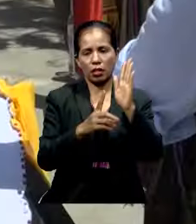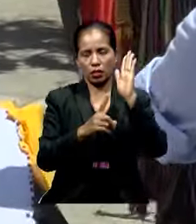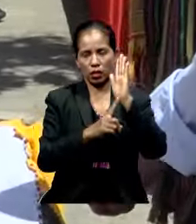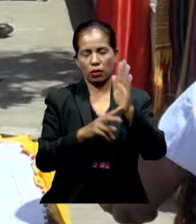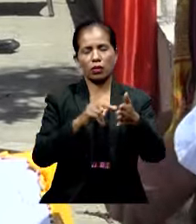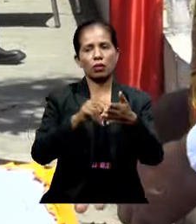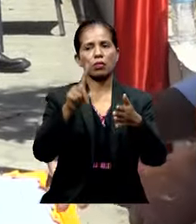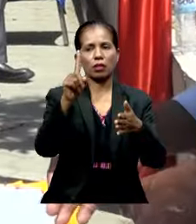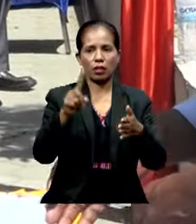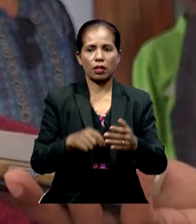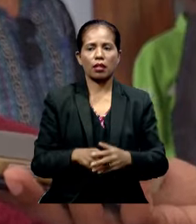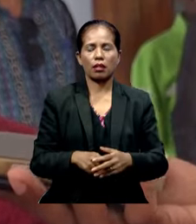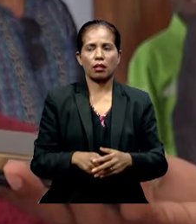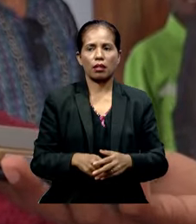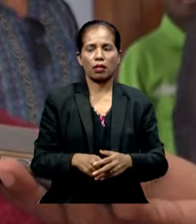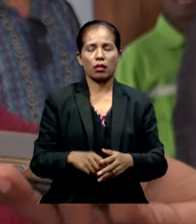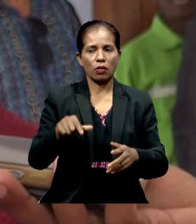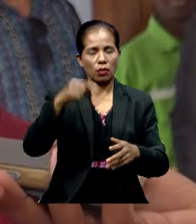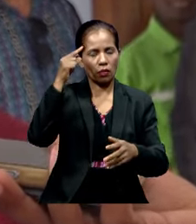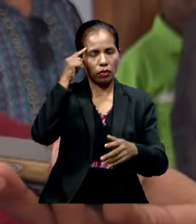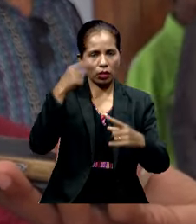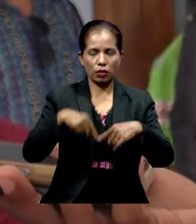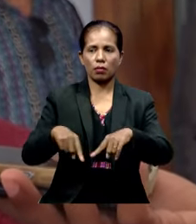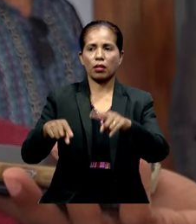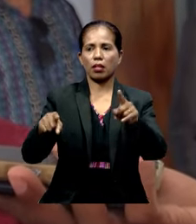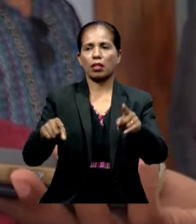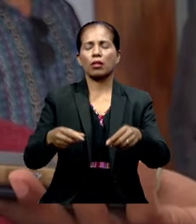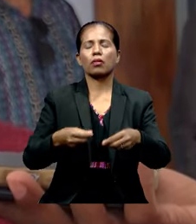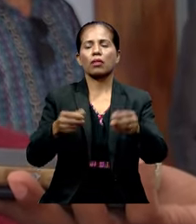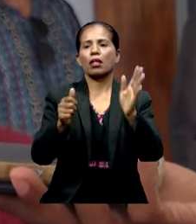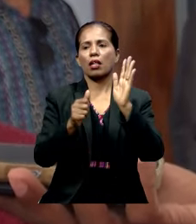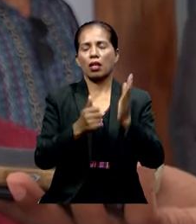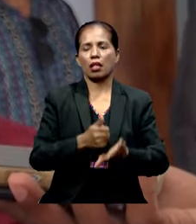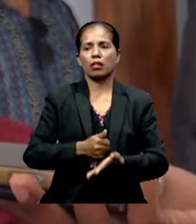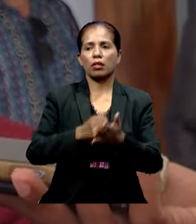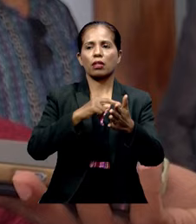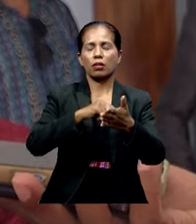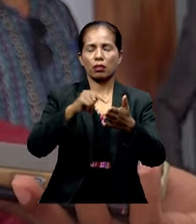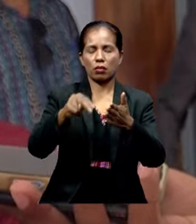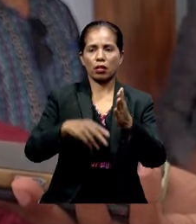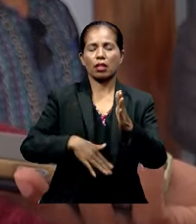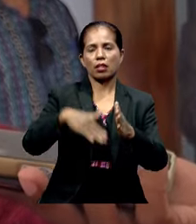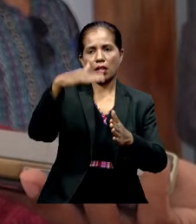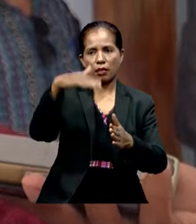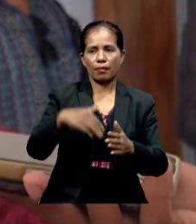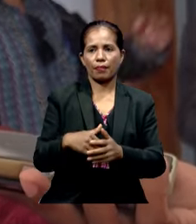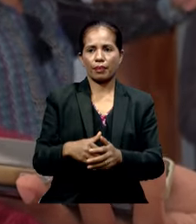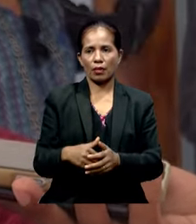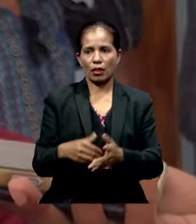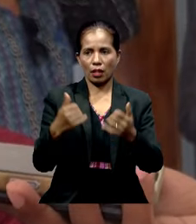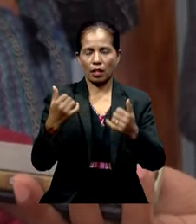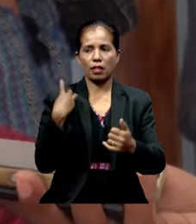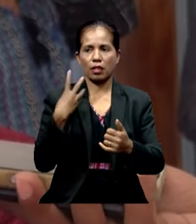ida, mas bem hira quando o governo hatu bahatu hatu fo apoio número ne sai as. Antau ida né mangde